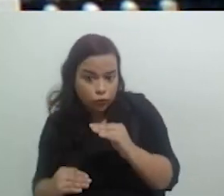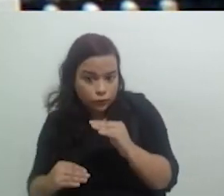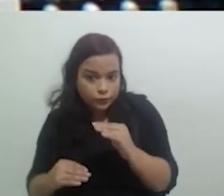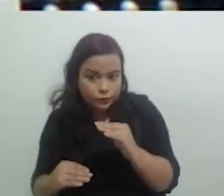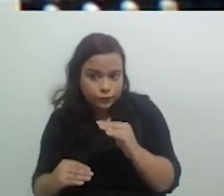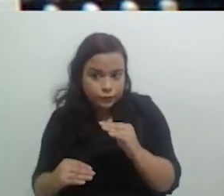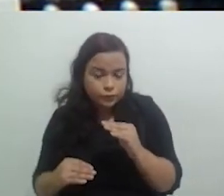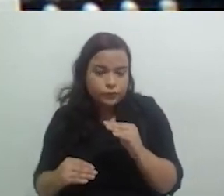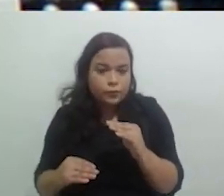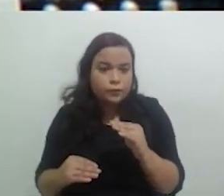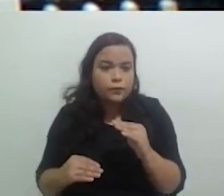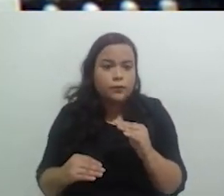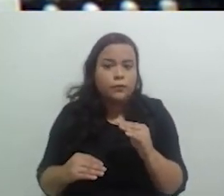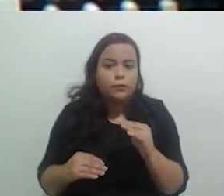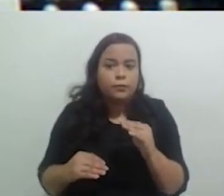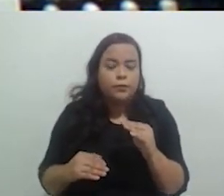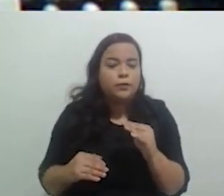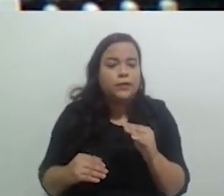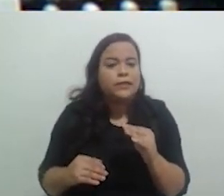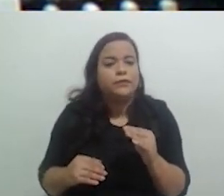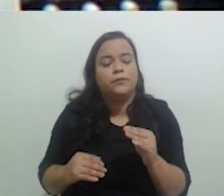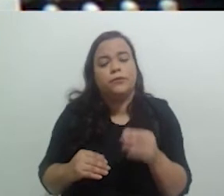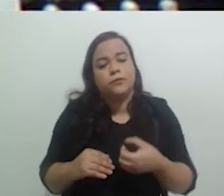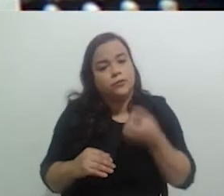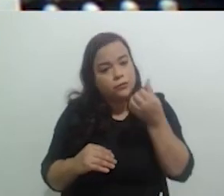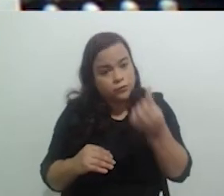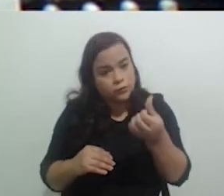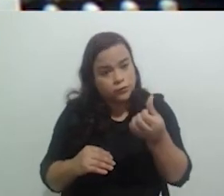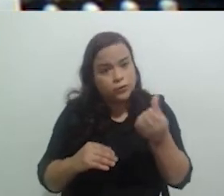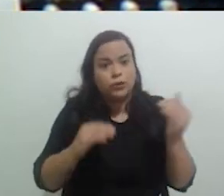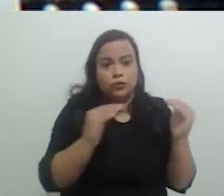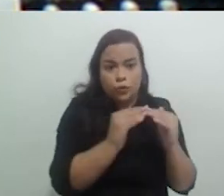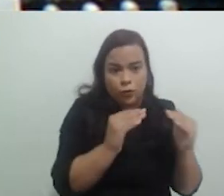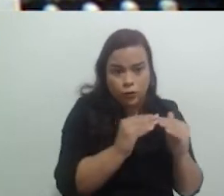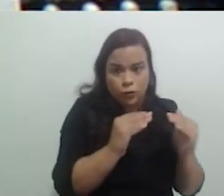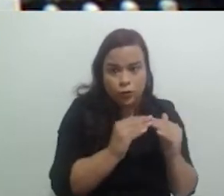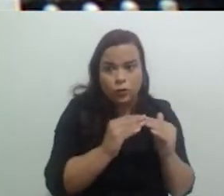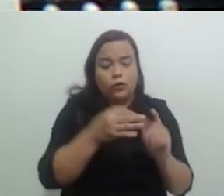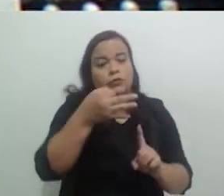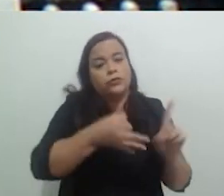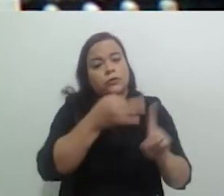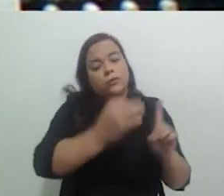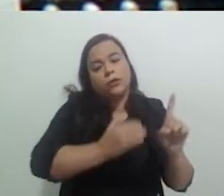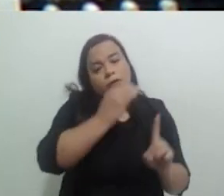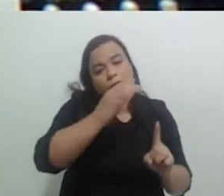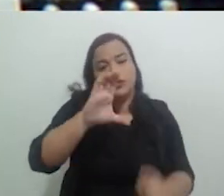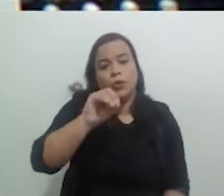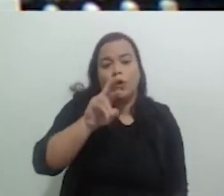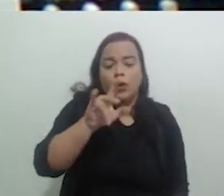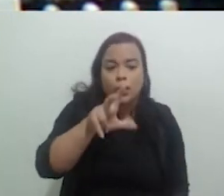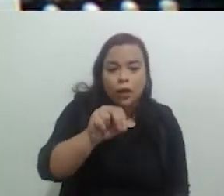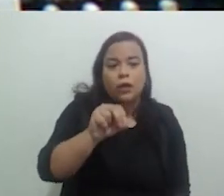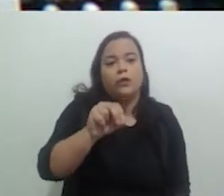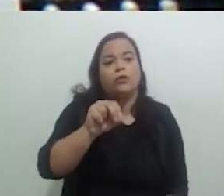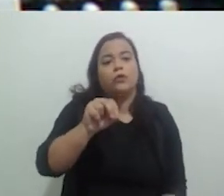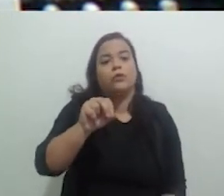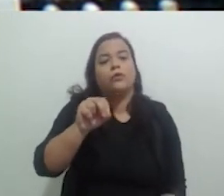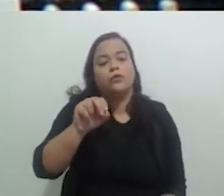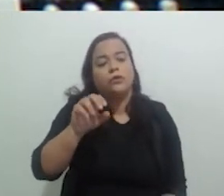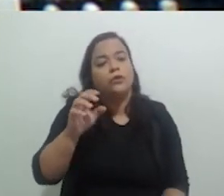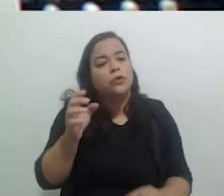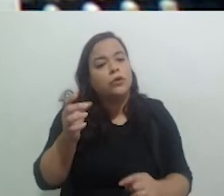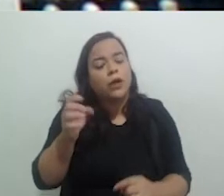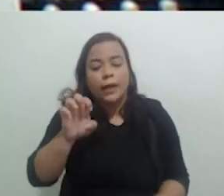Esses 6 concordando, desembargador Cornélio, desembargador doutor Eduardo, desembargador Sarato, doutor Virgínio, desembargador